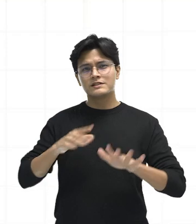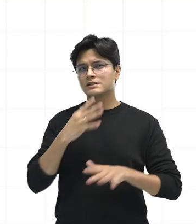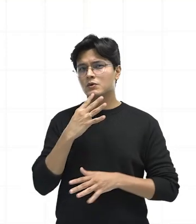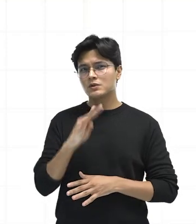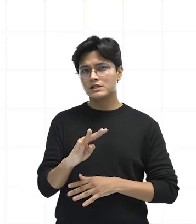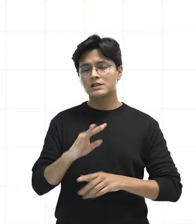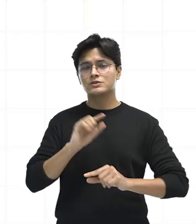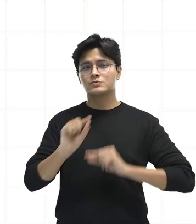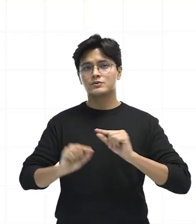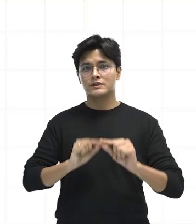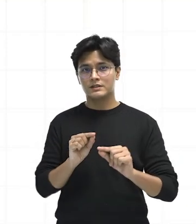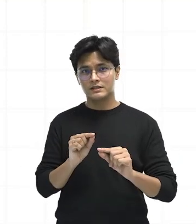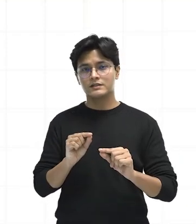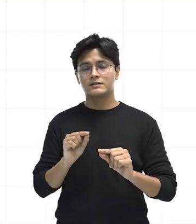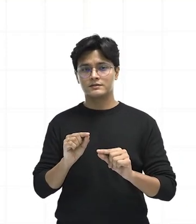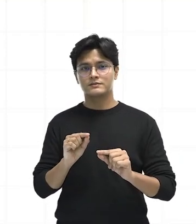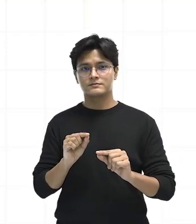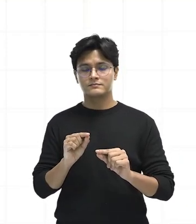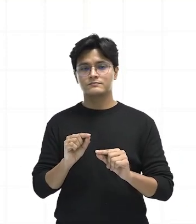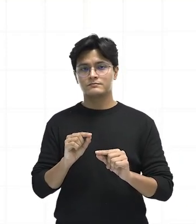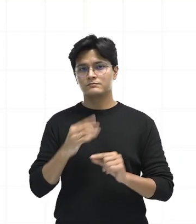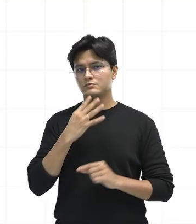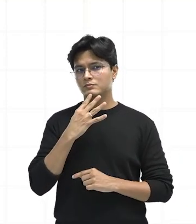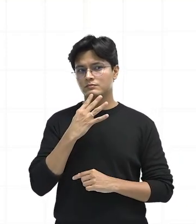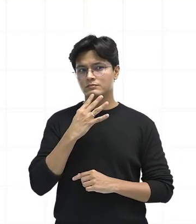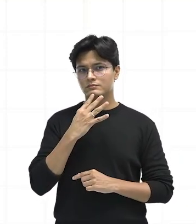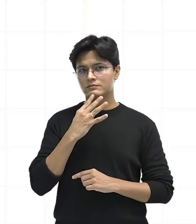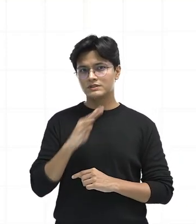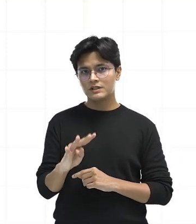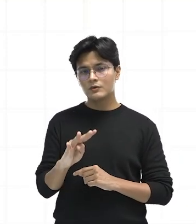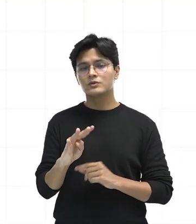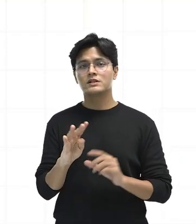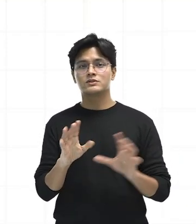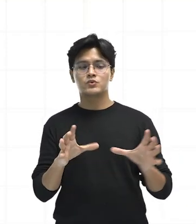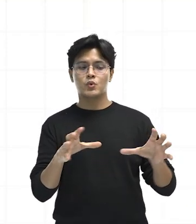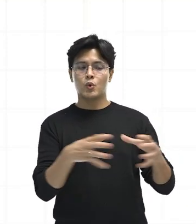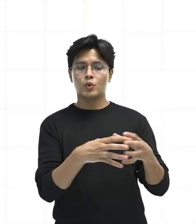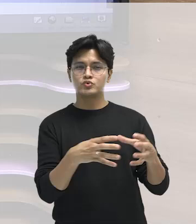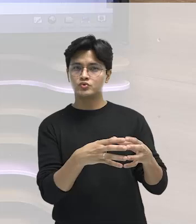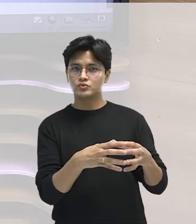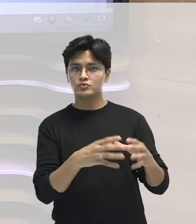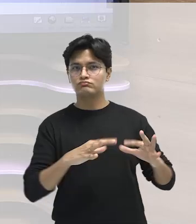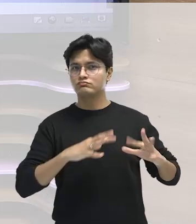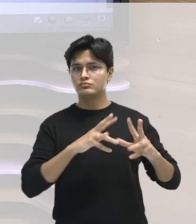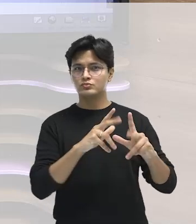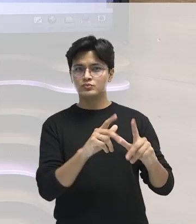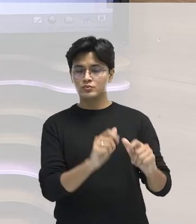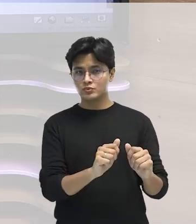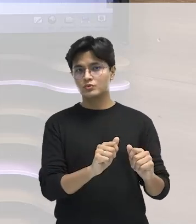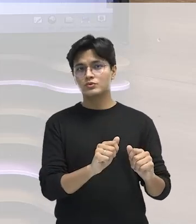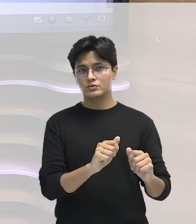né, todo o conjunto de